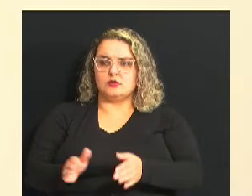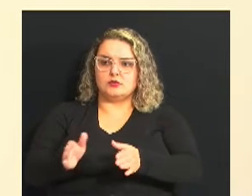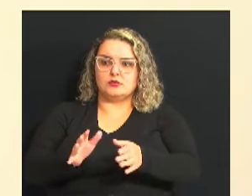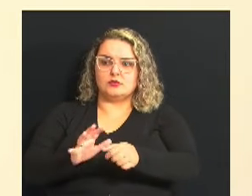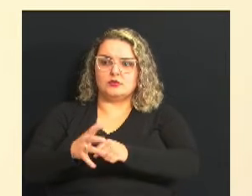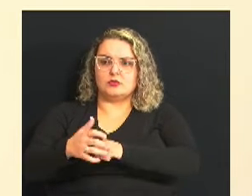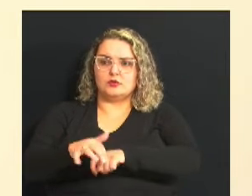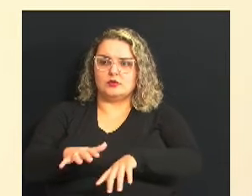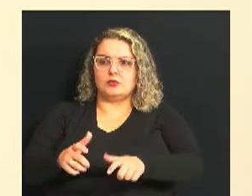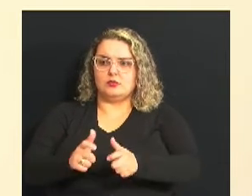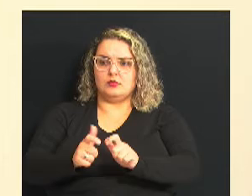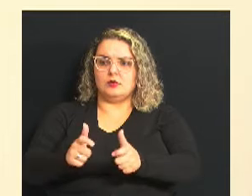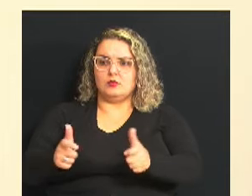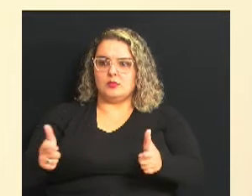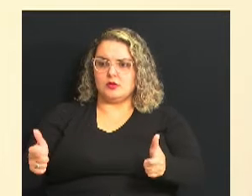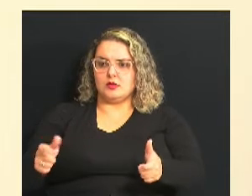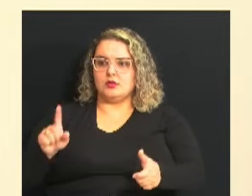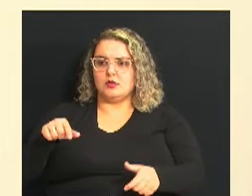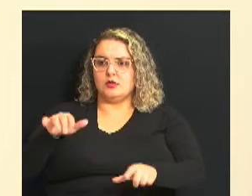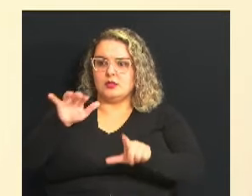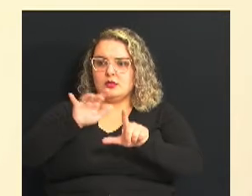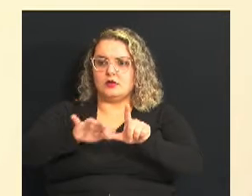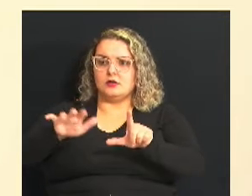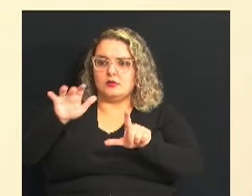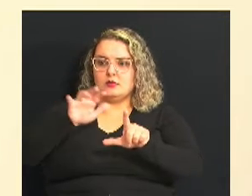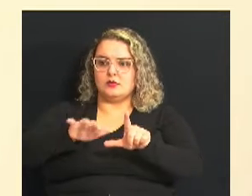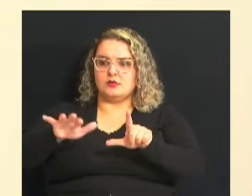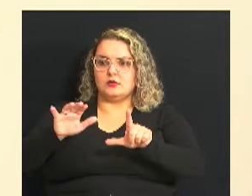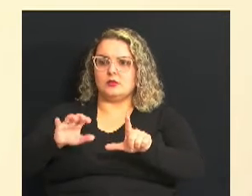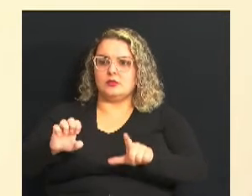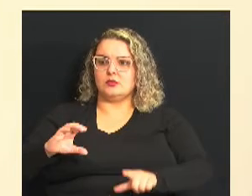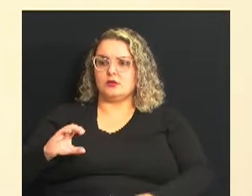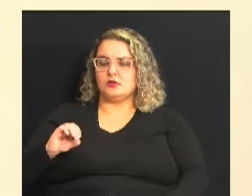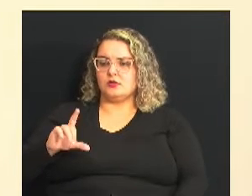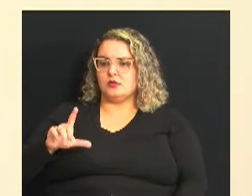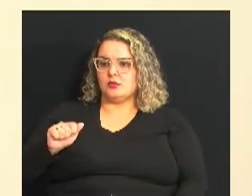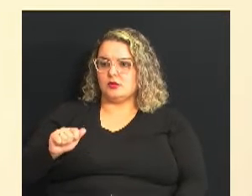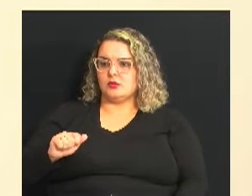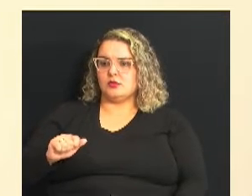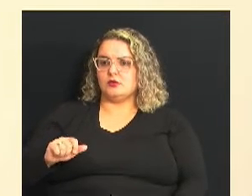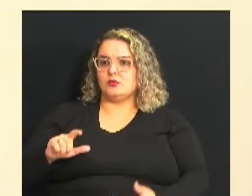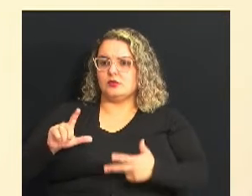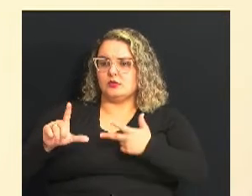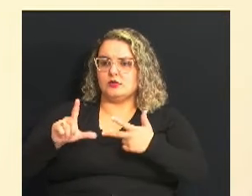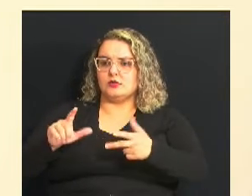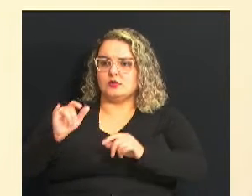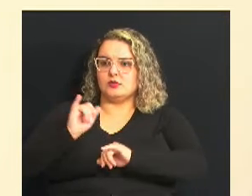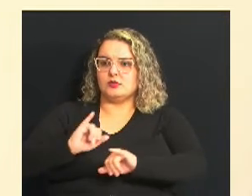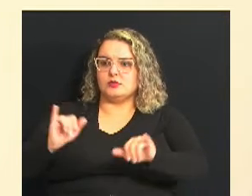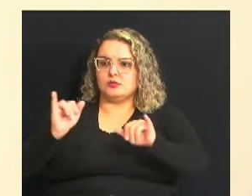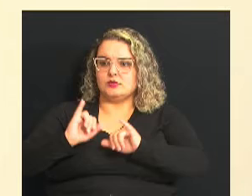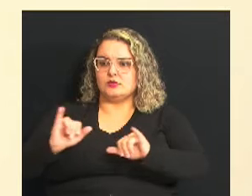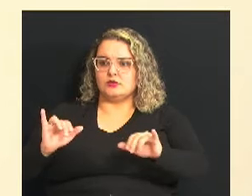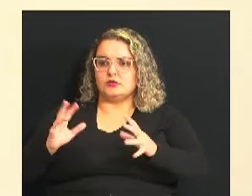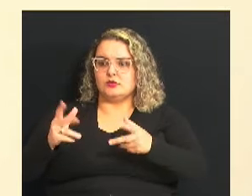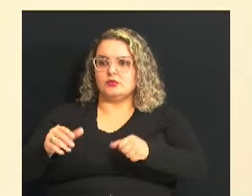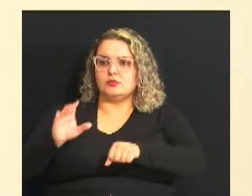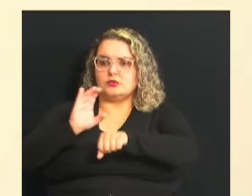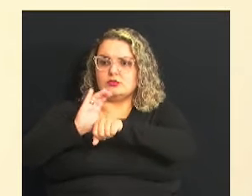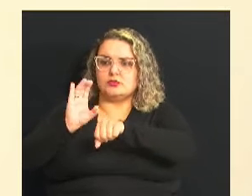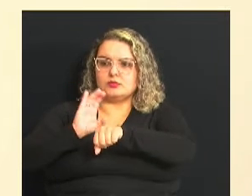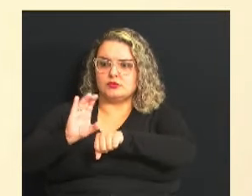cresceu bastante e hoje é a plataforma que a Escola do Legislativo divulga e mantém todos os seus cursos, né?